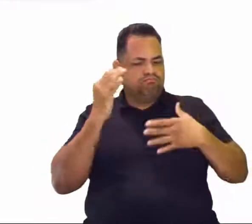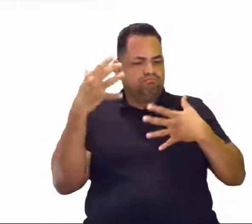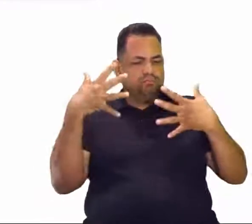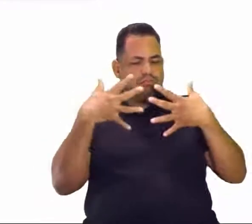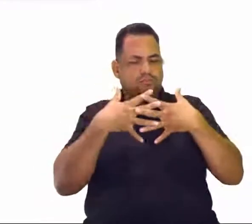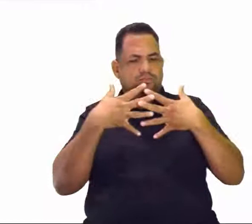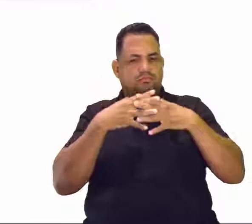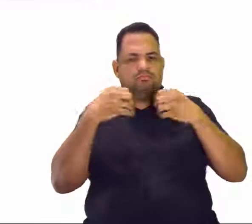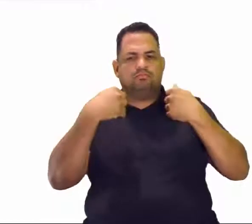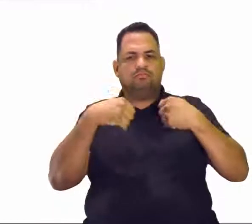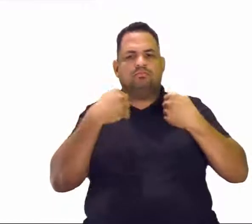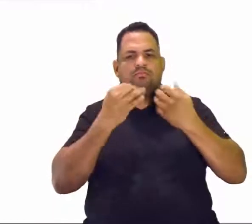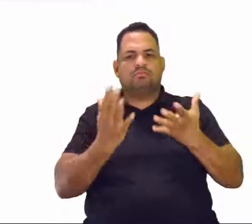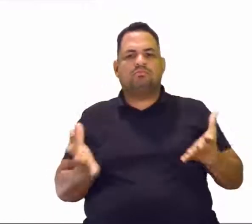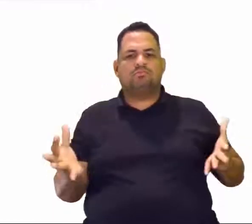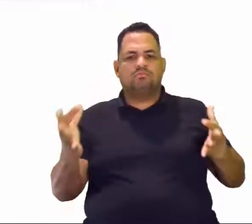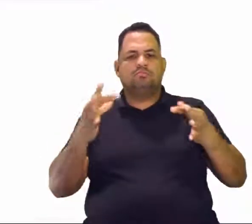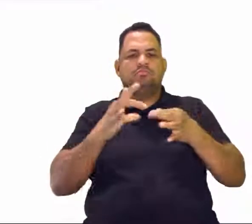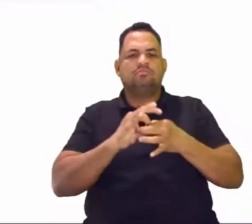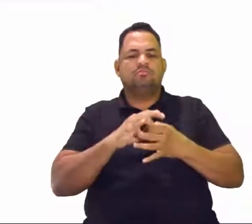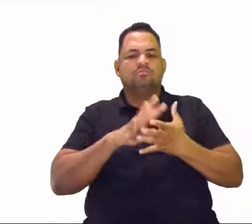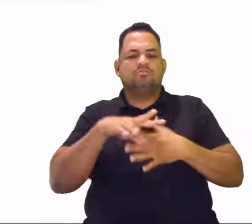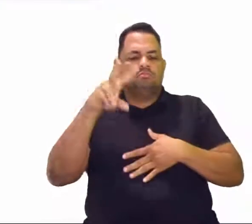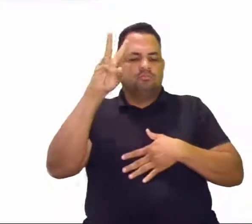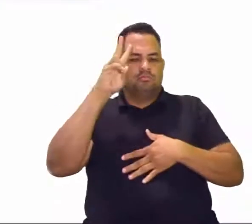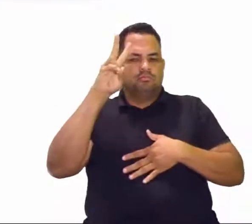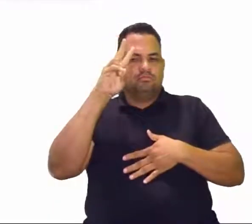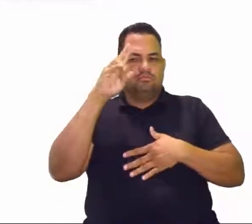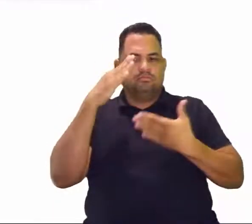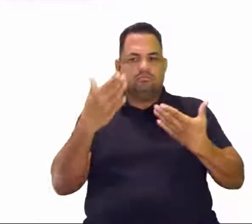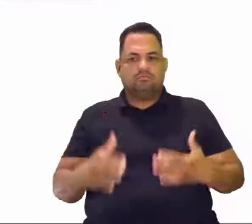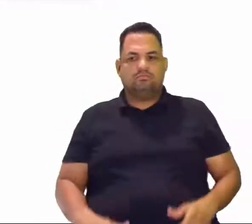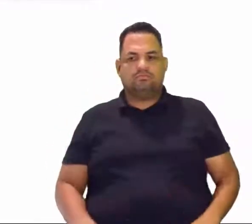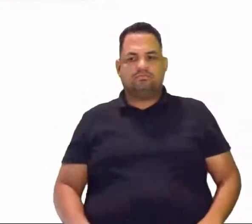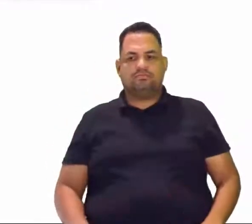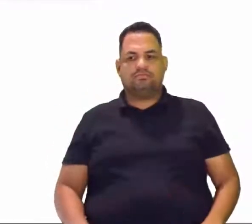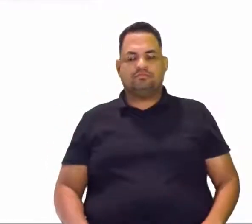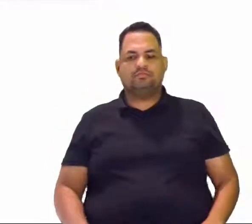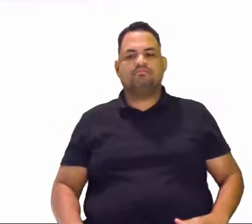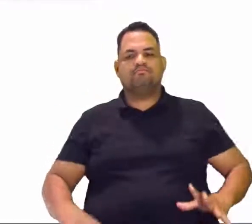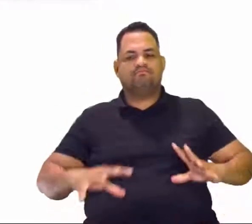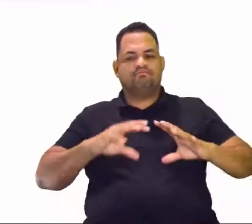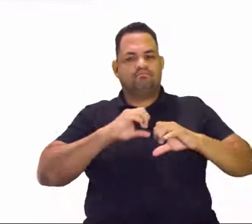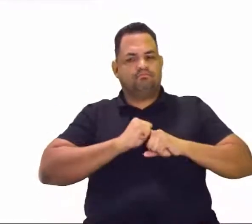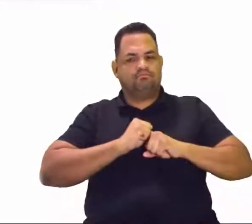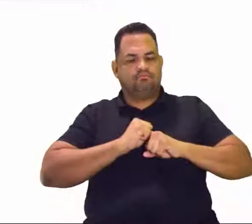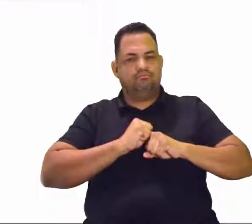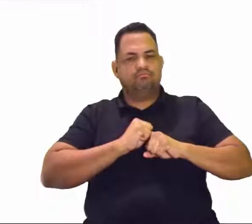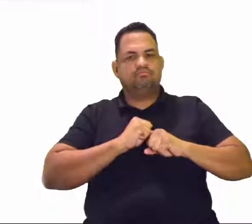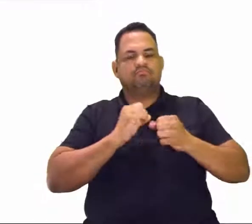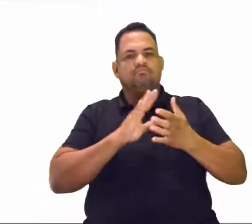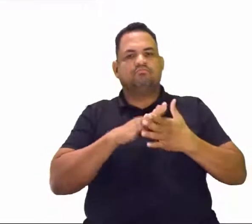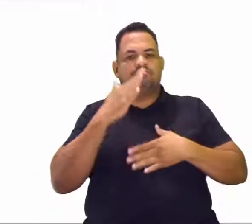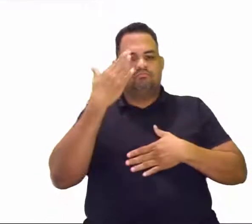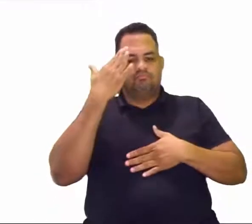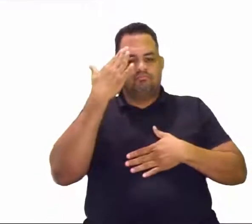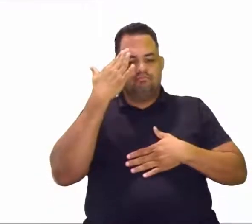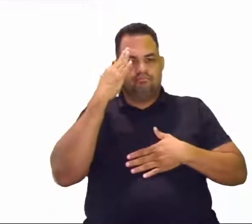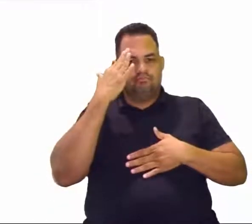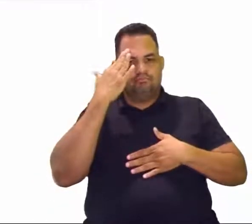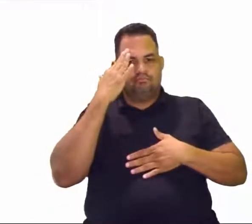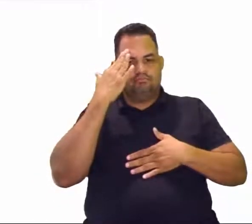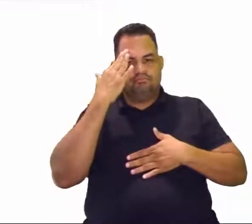e que precisa de uma contextualização histórica muito grande então se apropriem da história para entender a